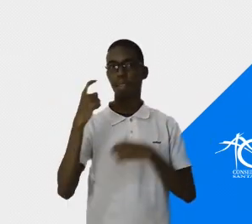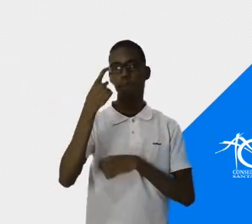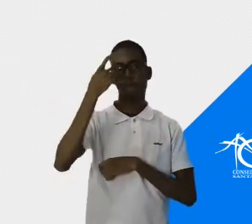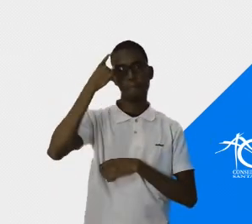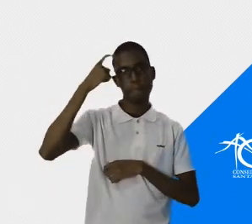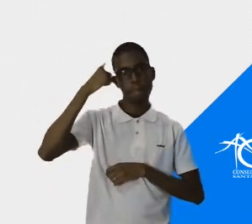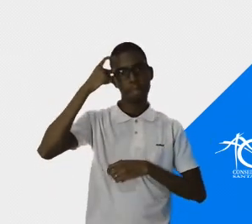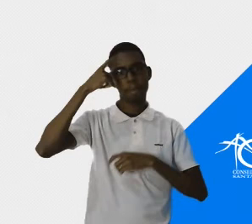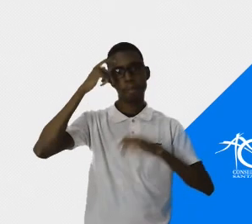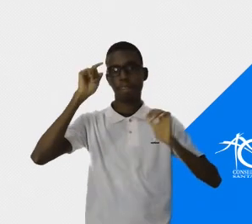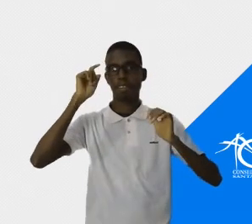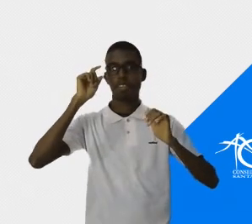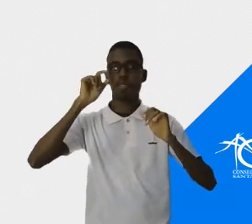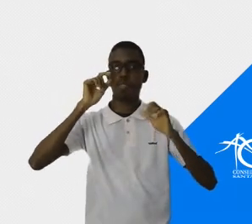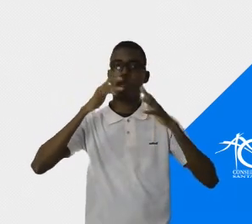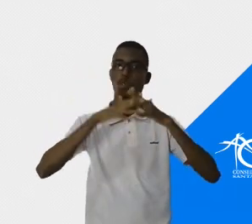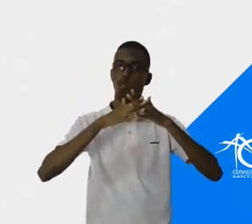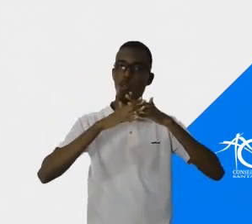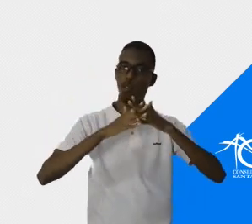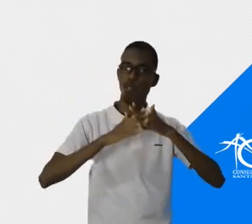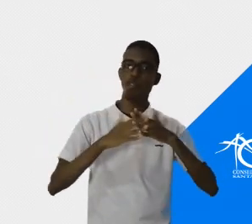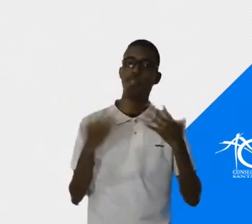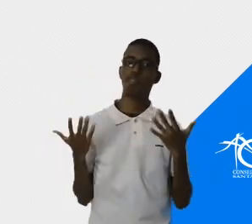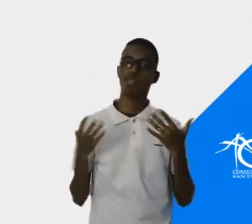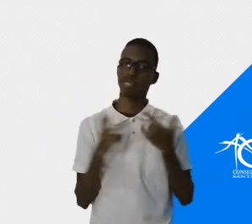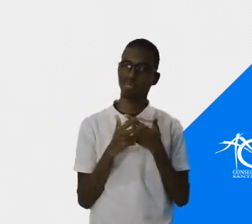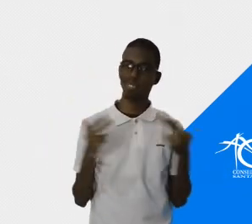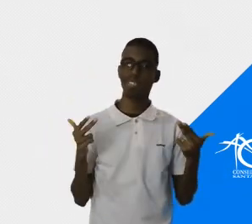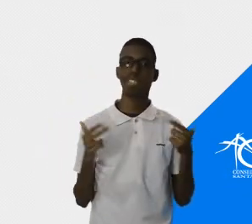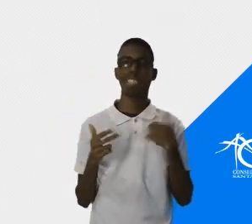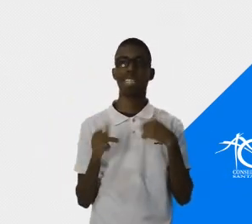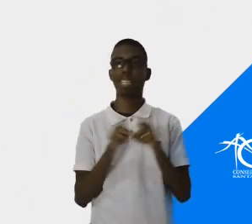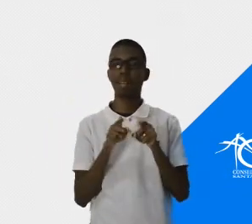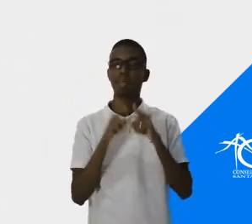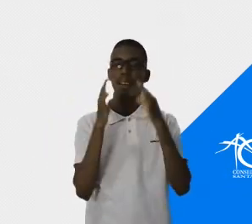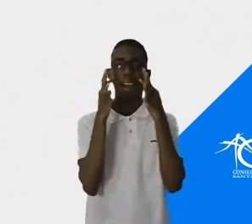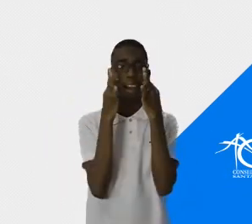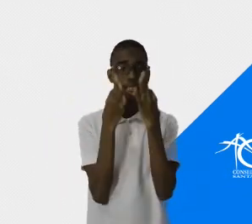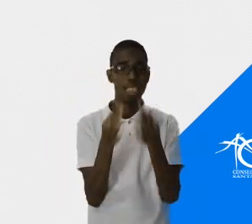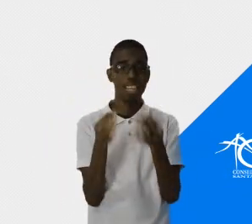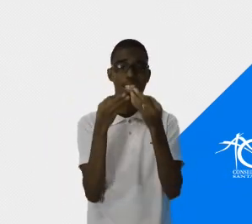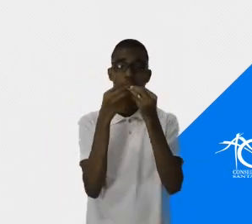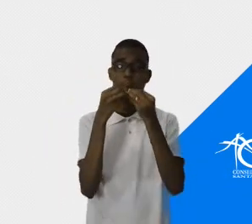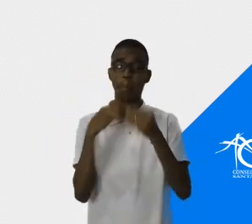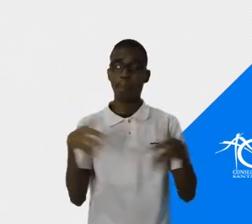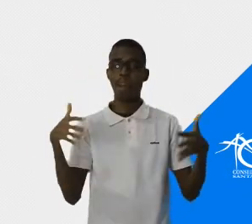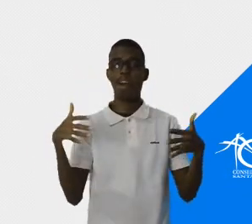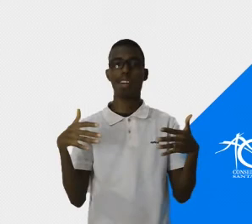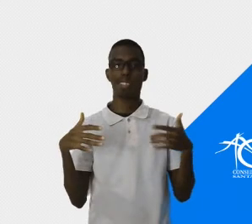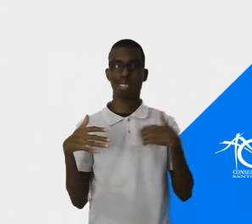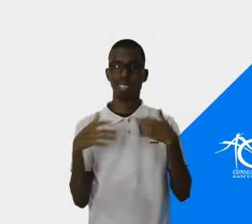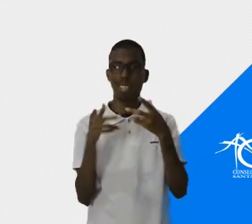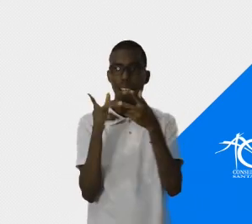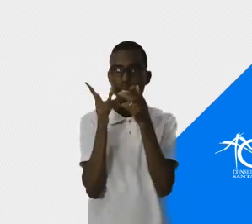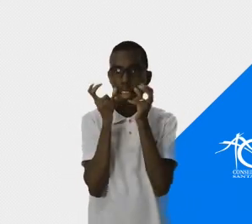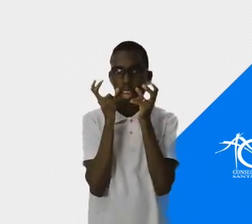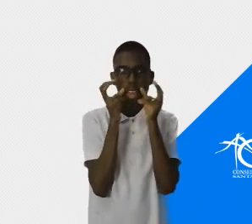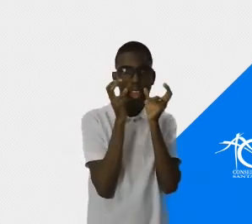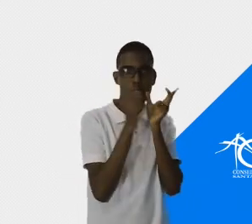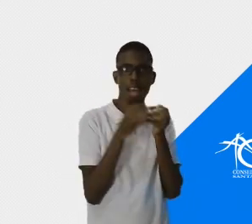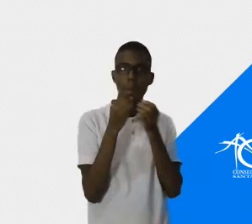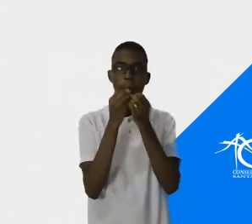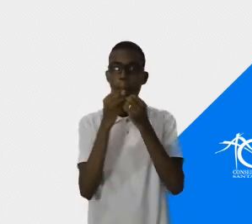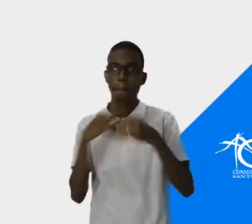decisões, atenção com prejuízos, né, no processamento atencional, no processamento mnemônico, ou